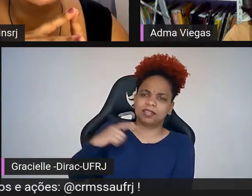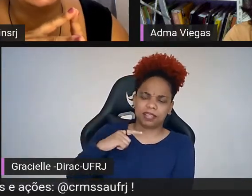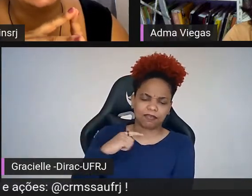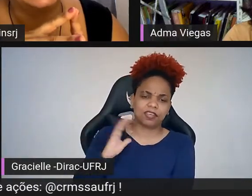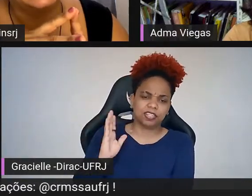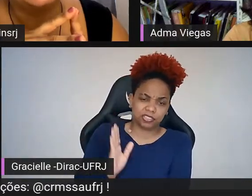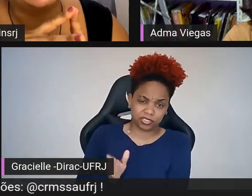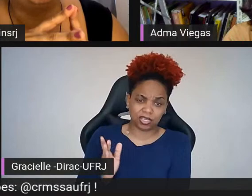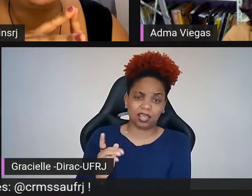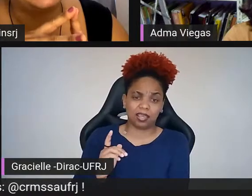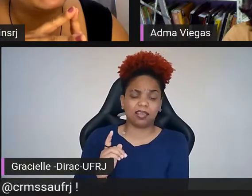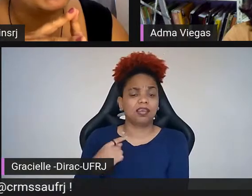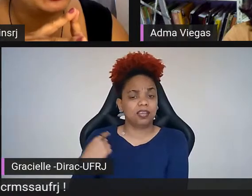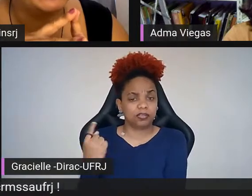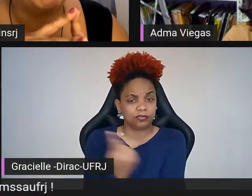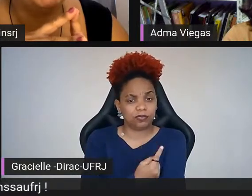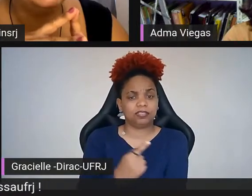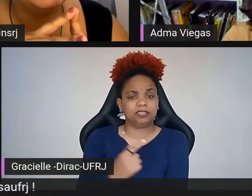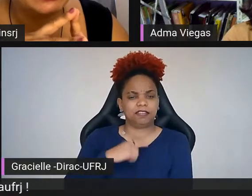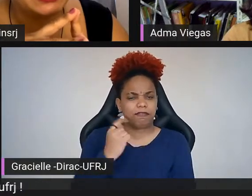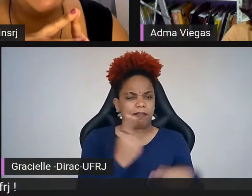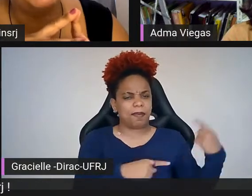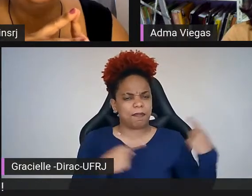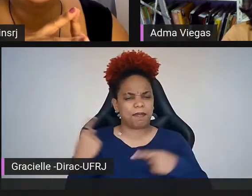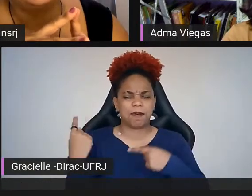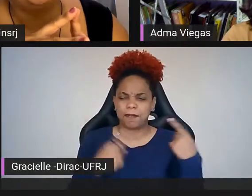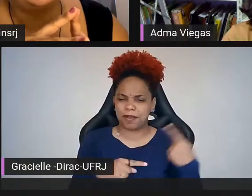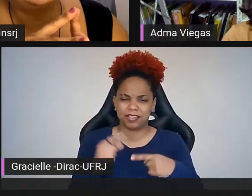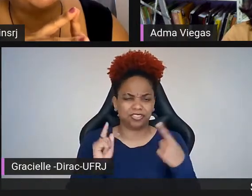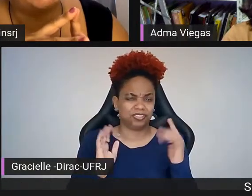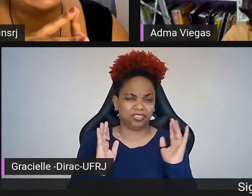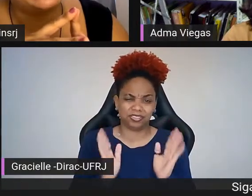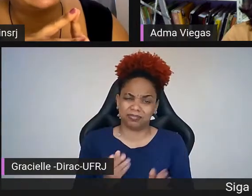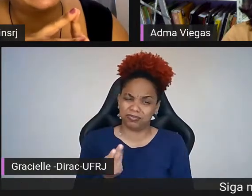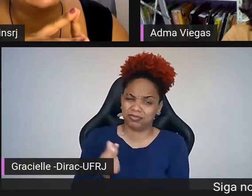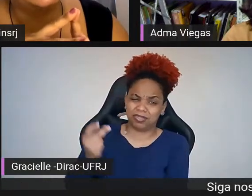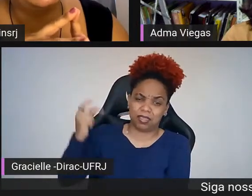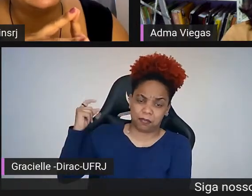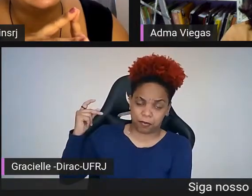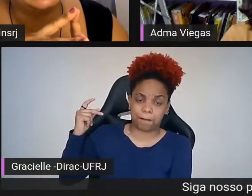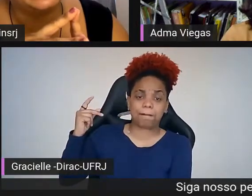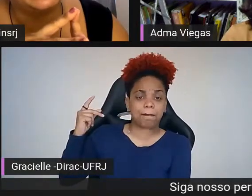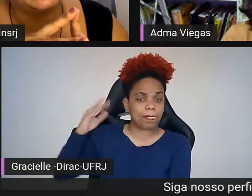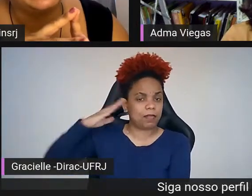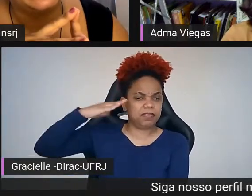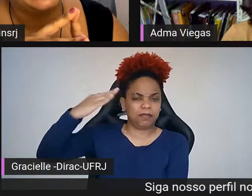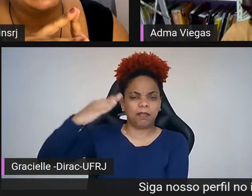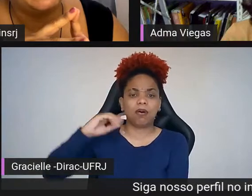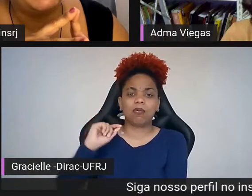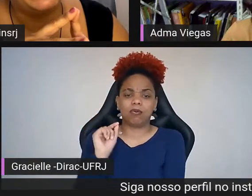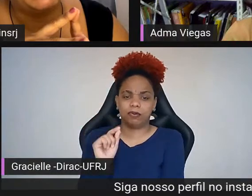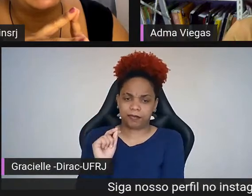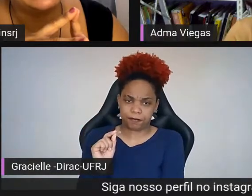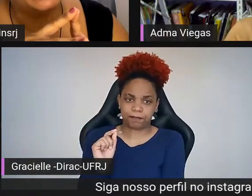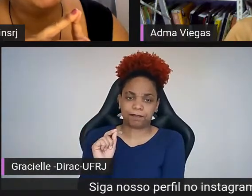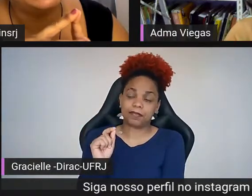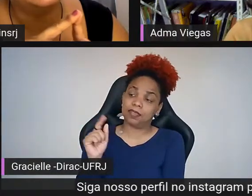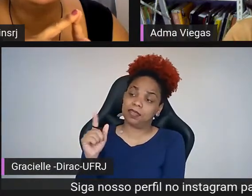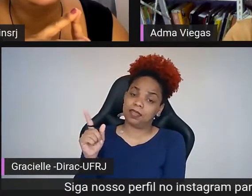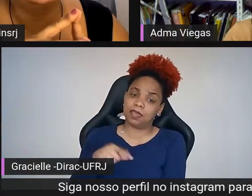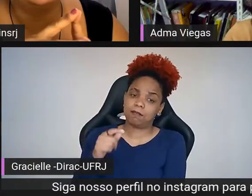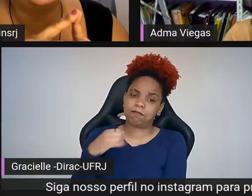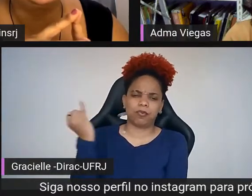que a gente já vem discutindo há muito tempo. E principalmente trazendo essa, que é uma